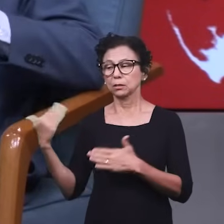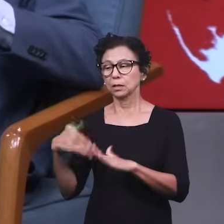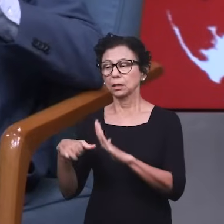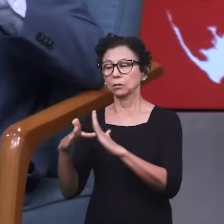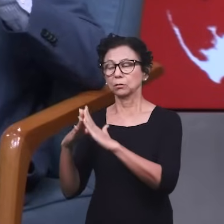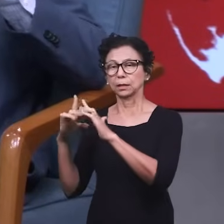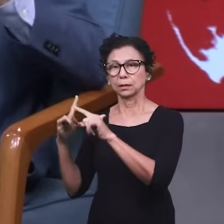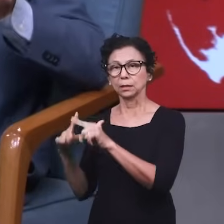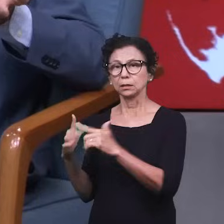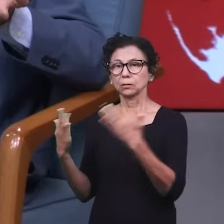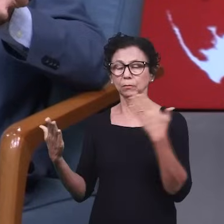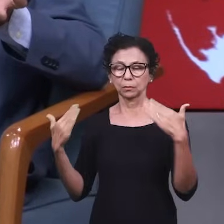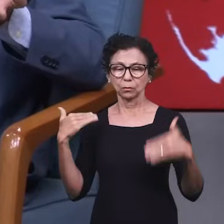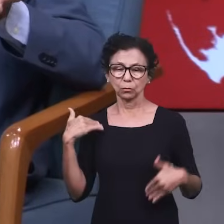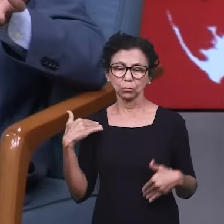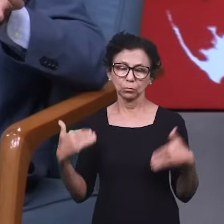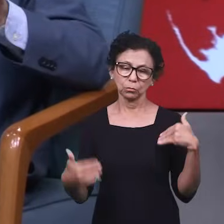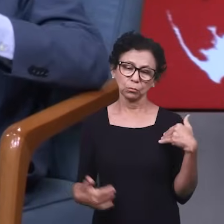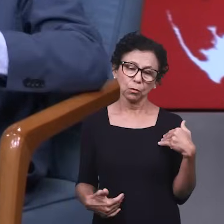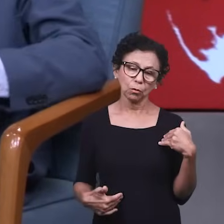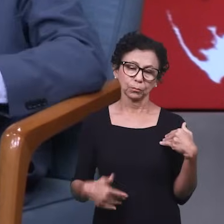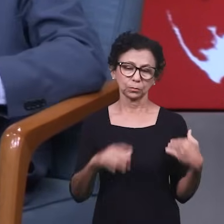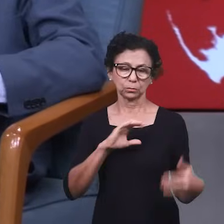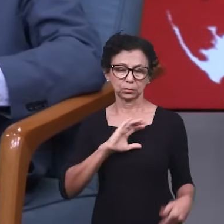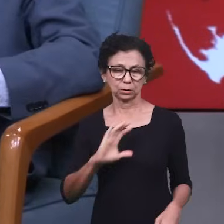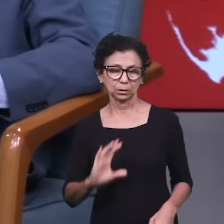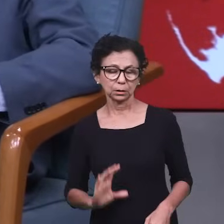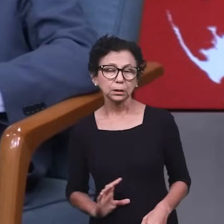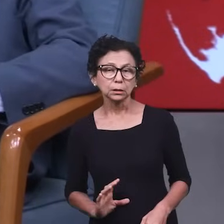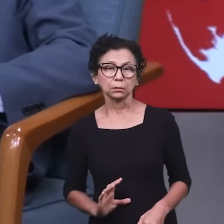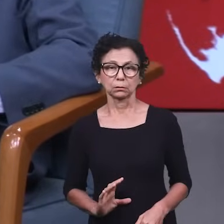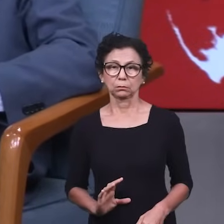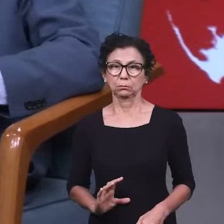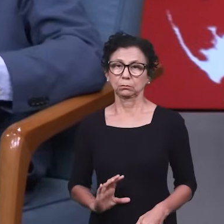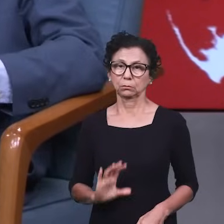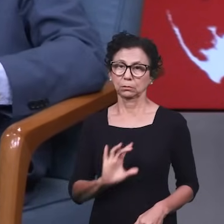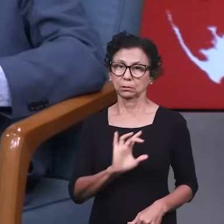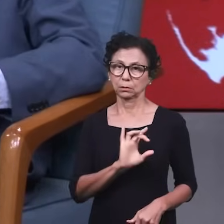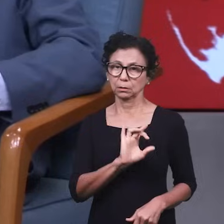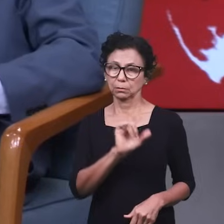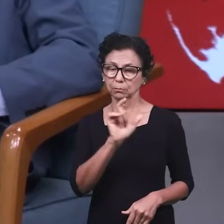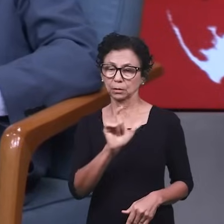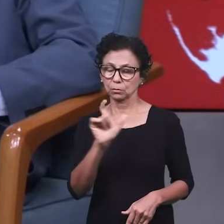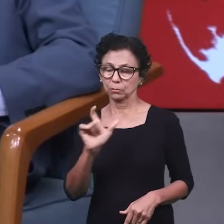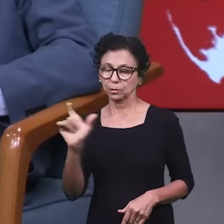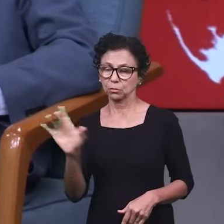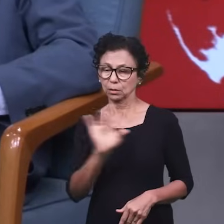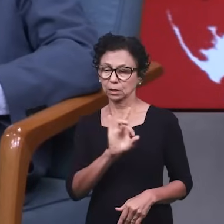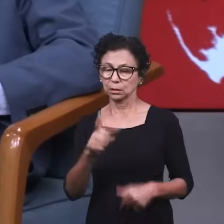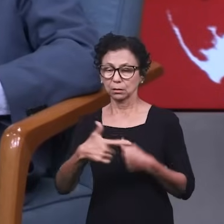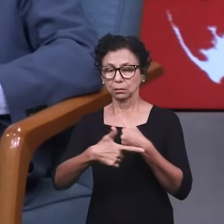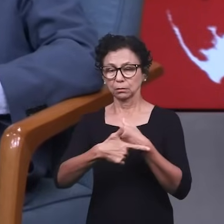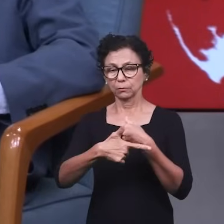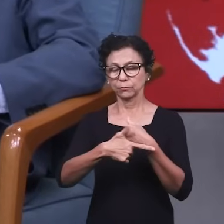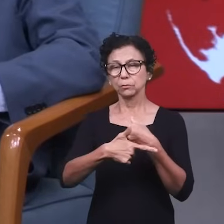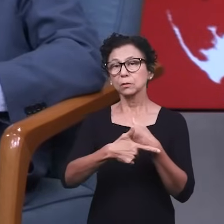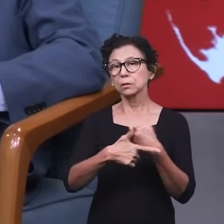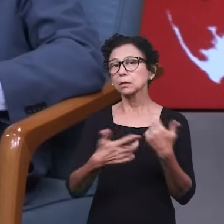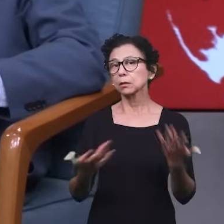Então, cada um de nós é parte do corpo, então cada um de nós tem